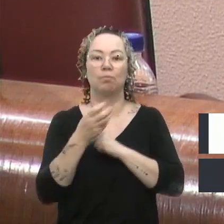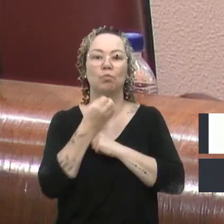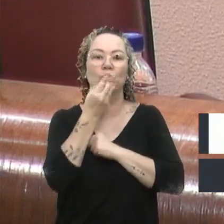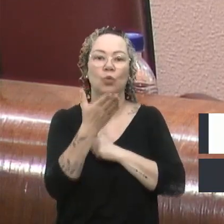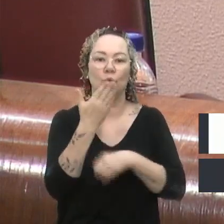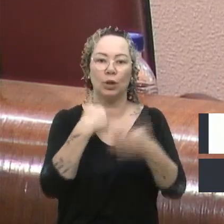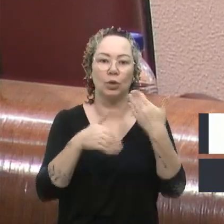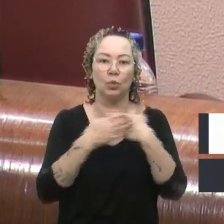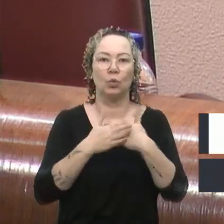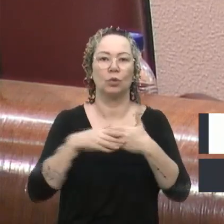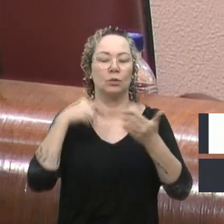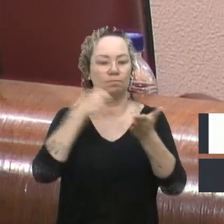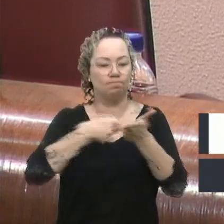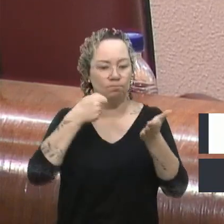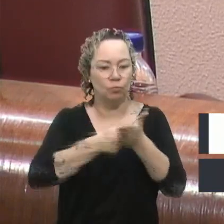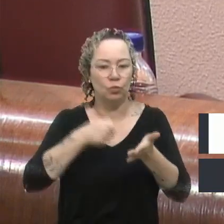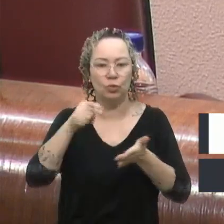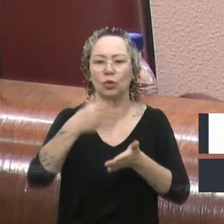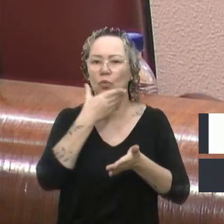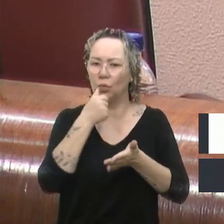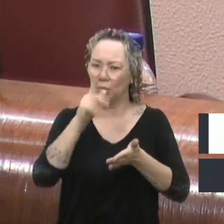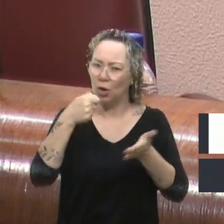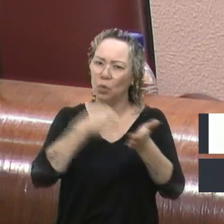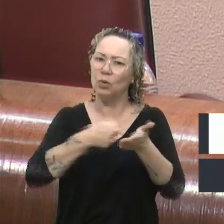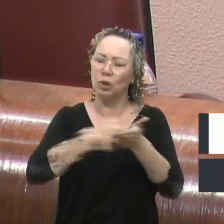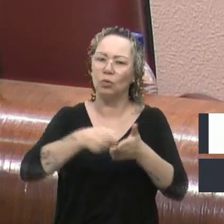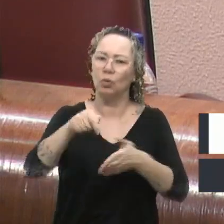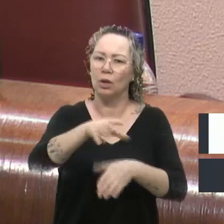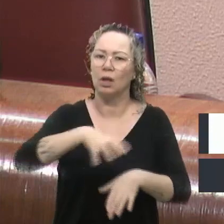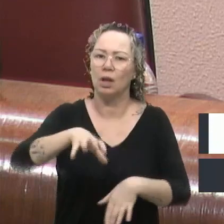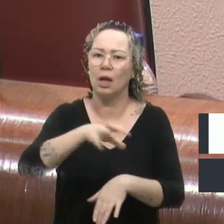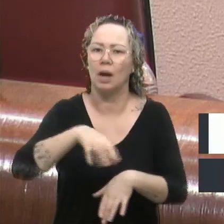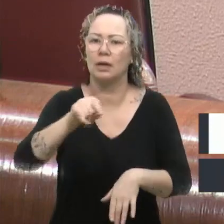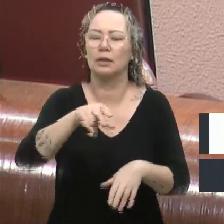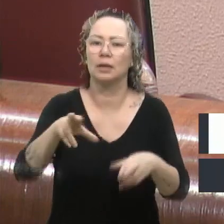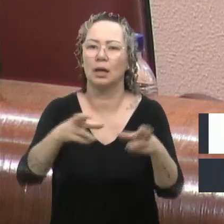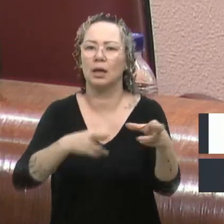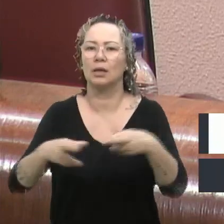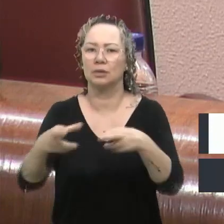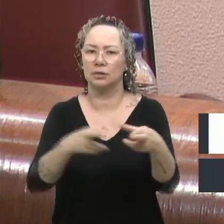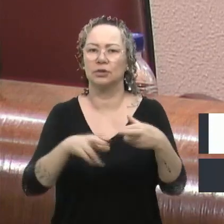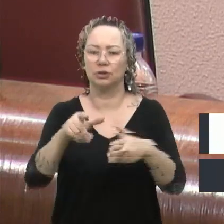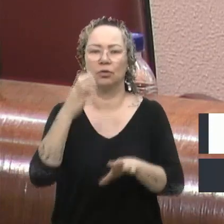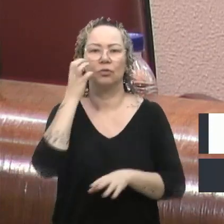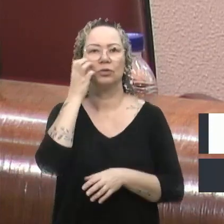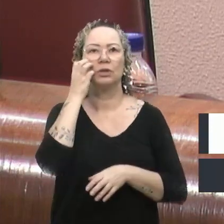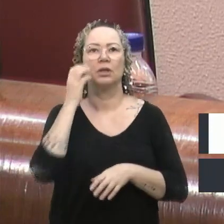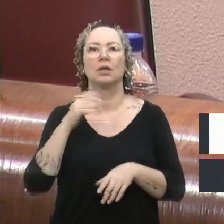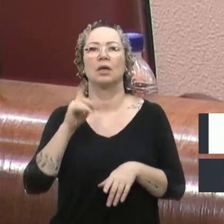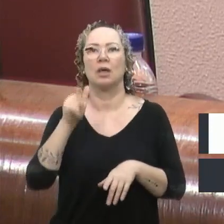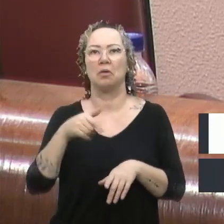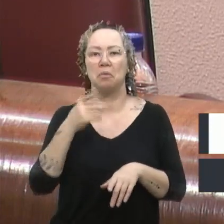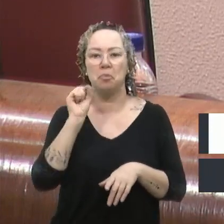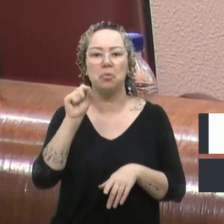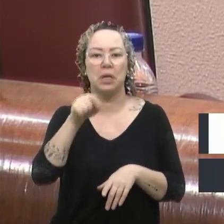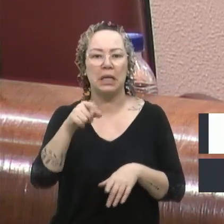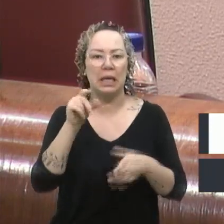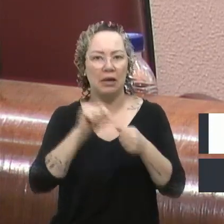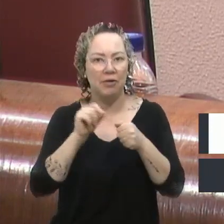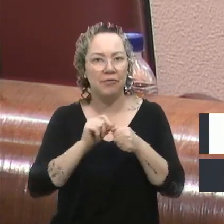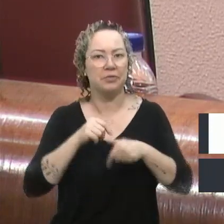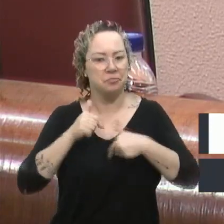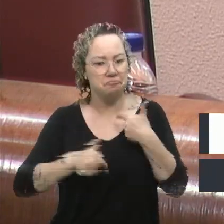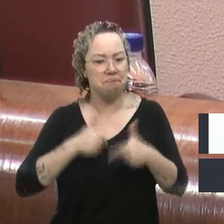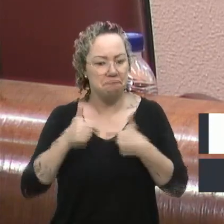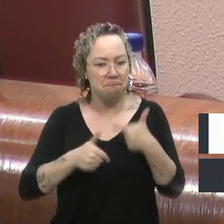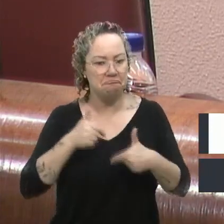suas lutas, e ele é um lutador pelaquela área lá, pelaquela região de Anarrec. Olha o que ele está fazendo lá de empreendimento, o que